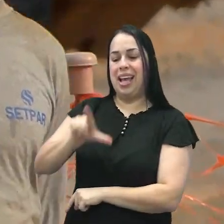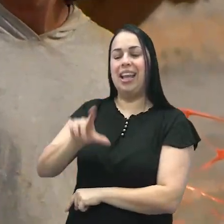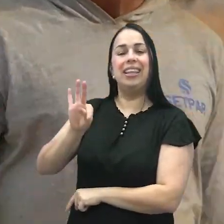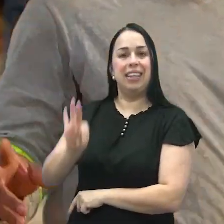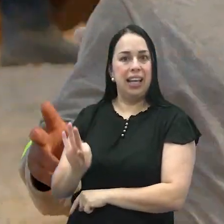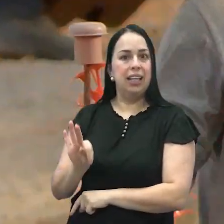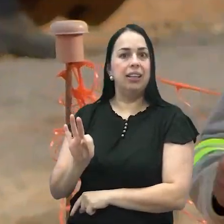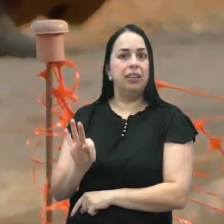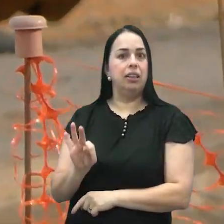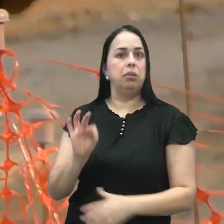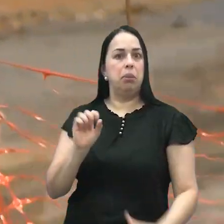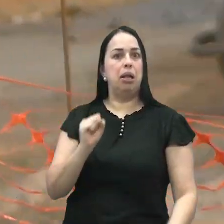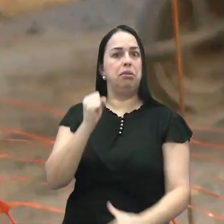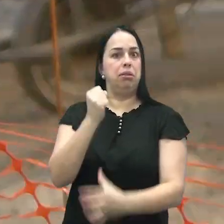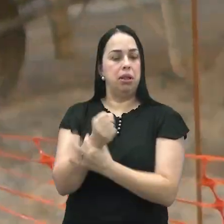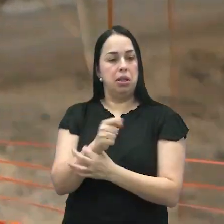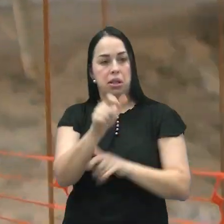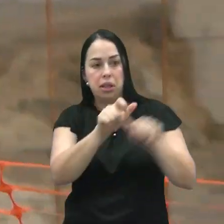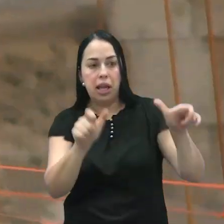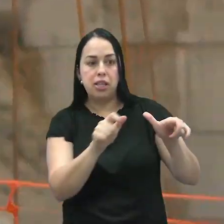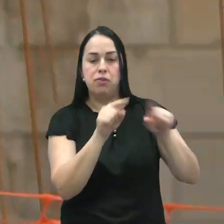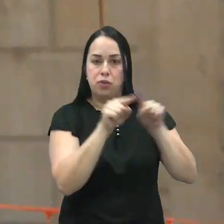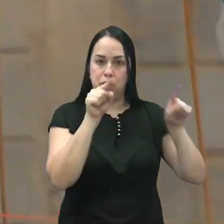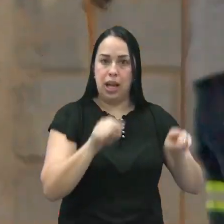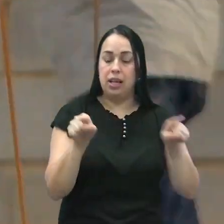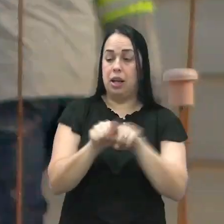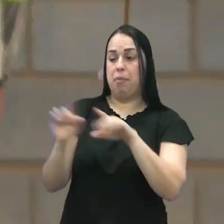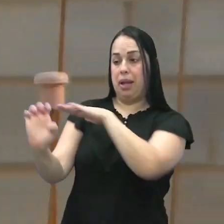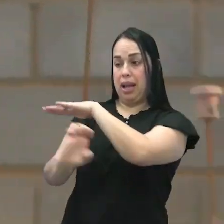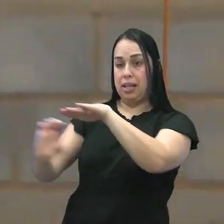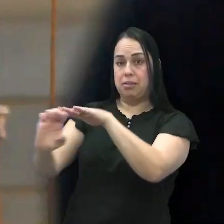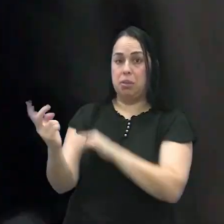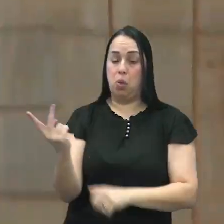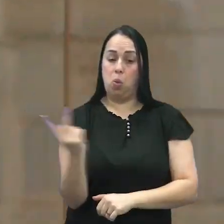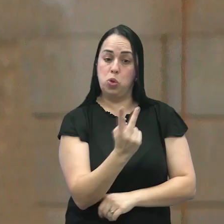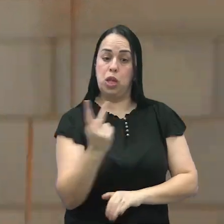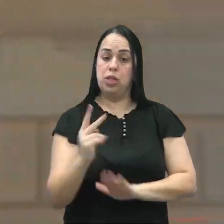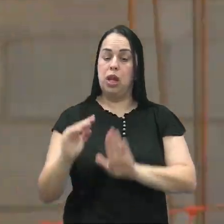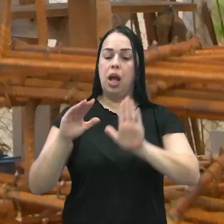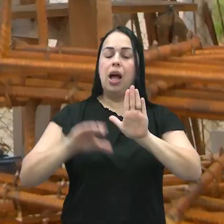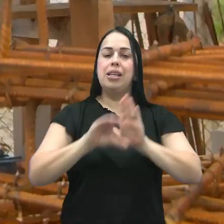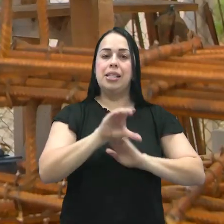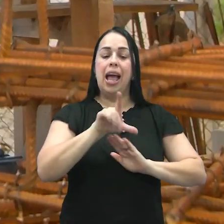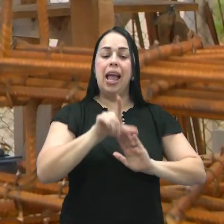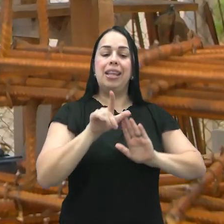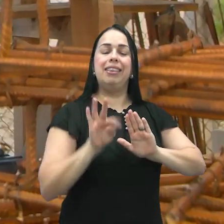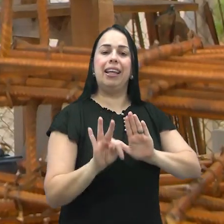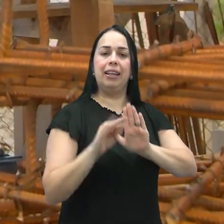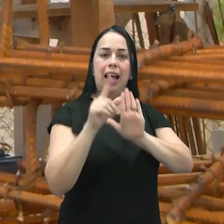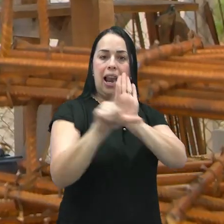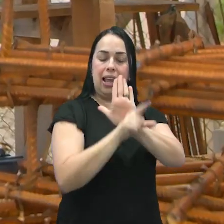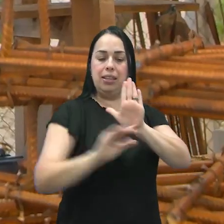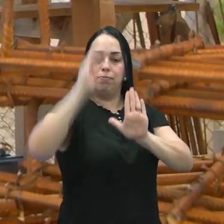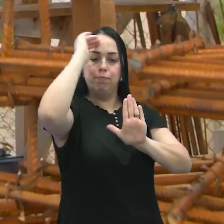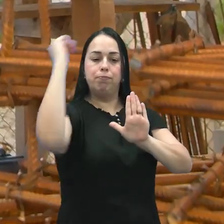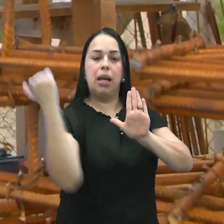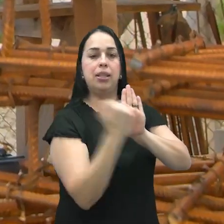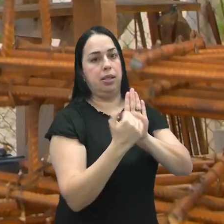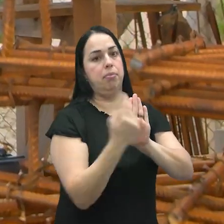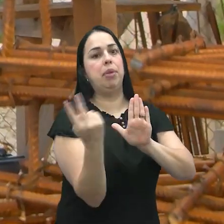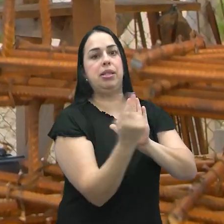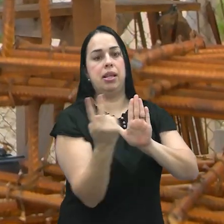parte da CLT e servem para assegurar que tanto trabalhadores quanto empresas cumpram regras e procedimentos